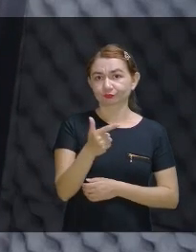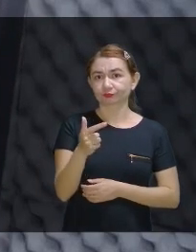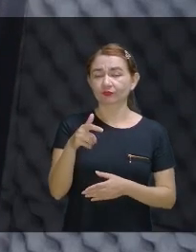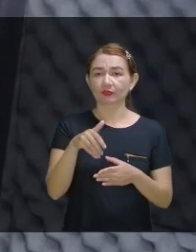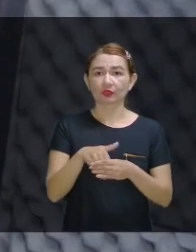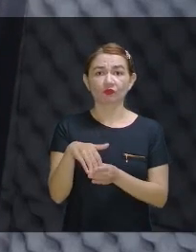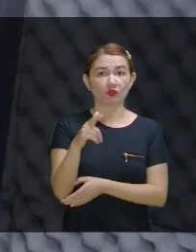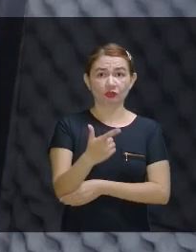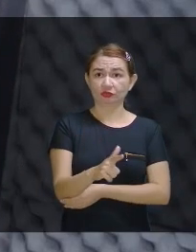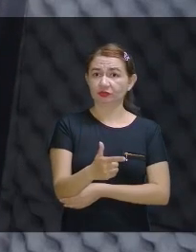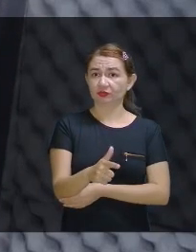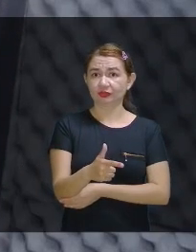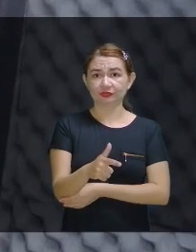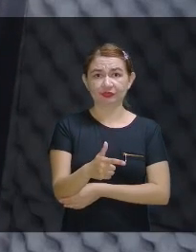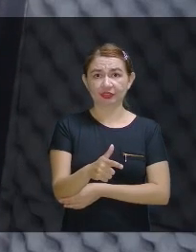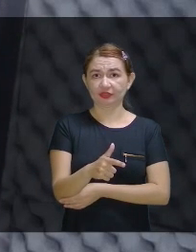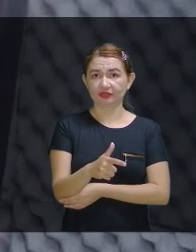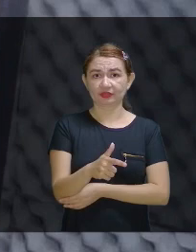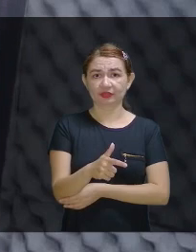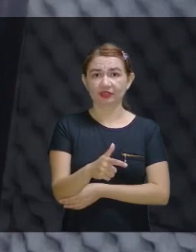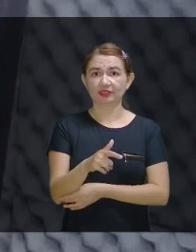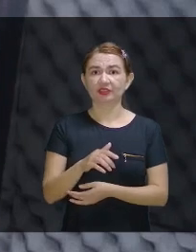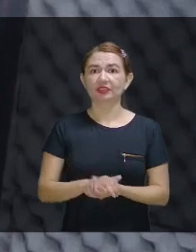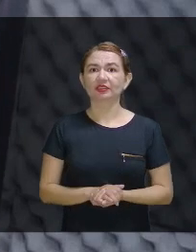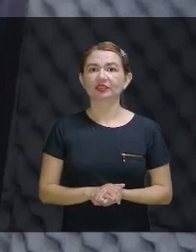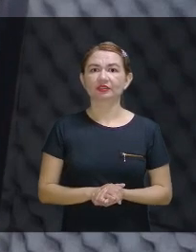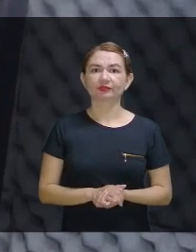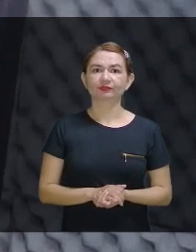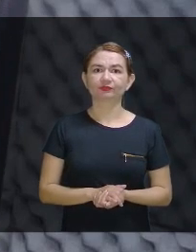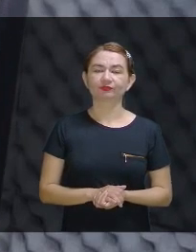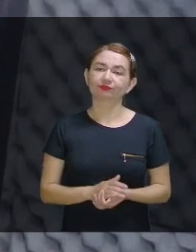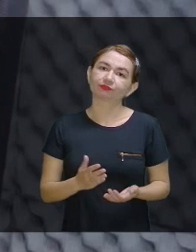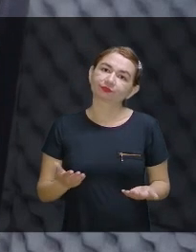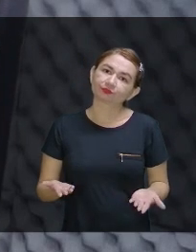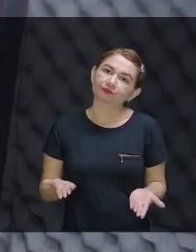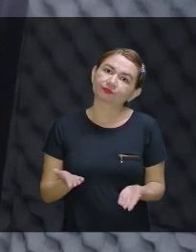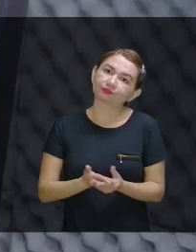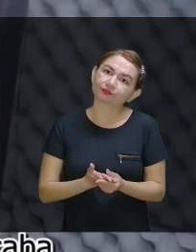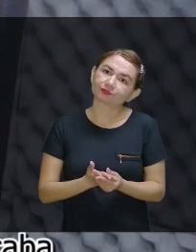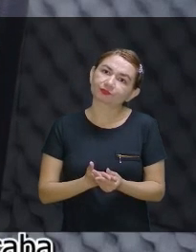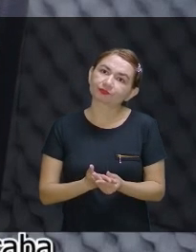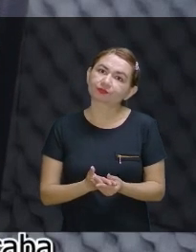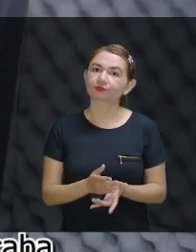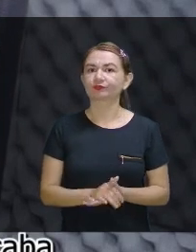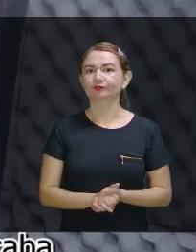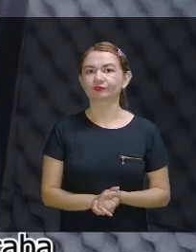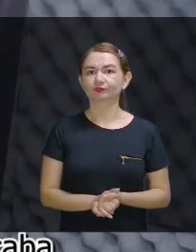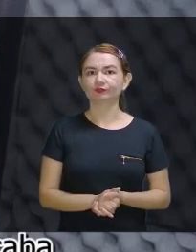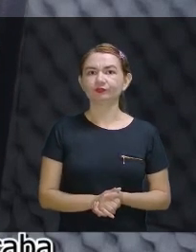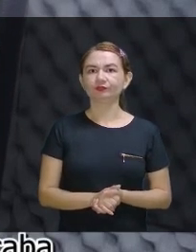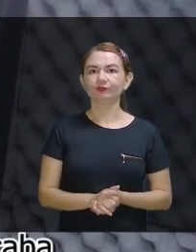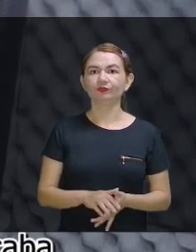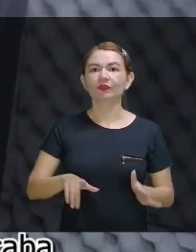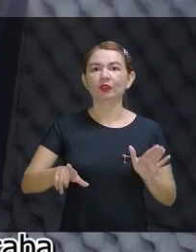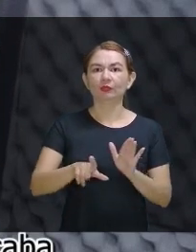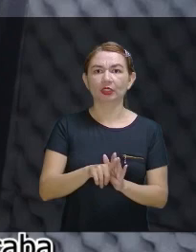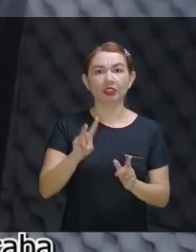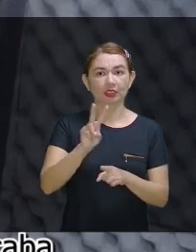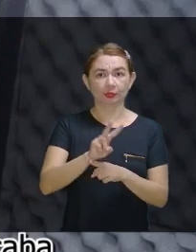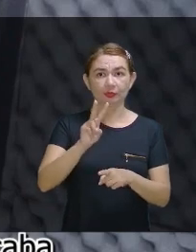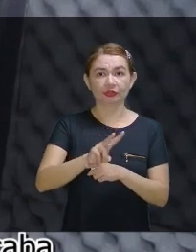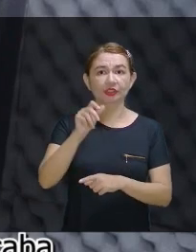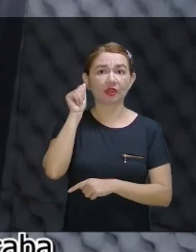votos, né? Ou elas foram processadas. Né? Então, uma lei que é para proteger